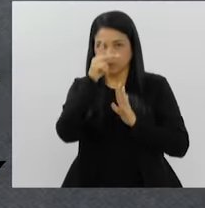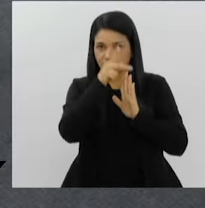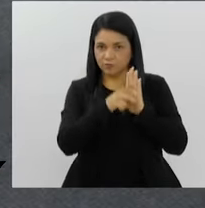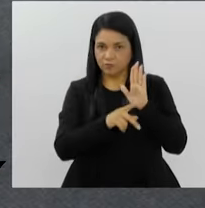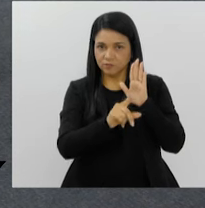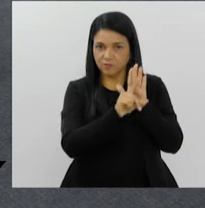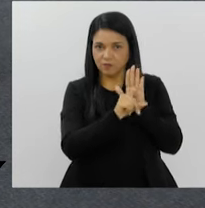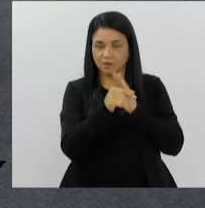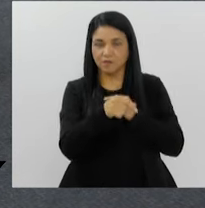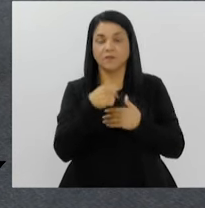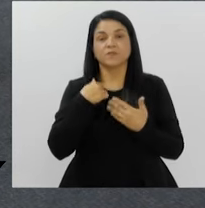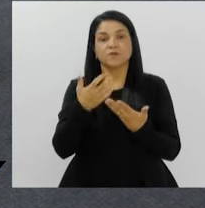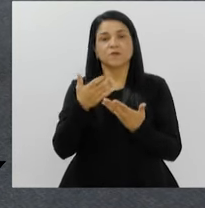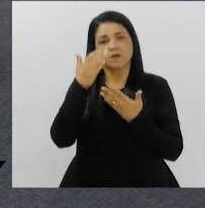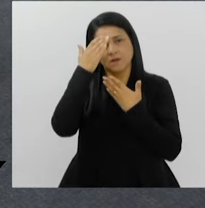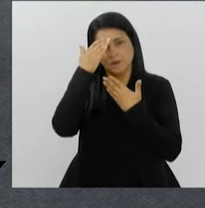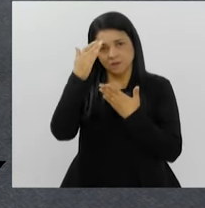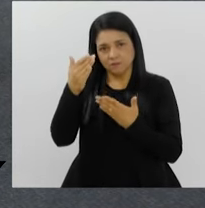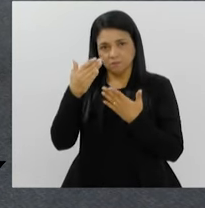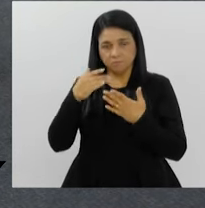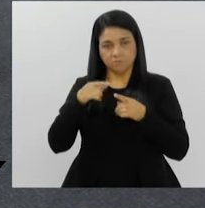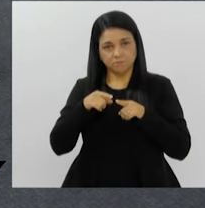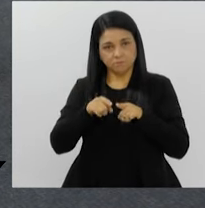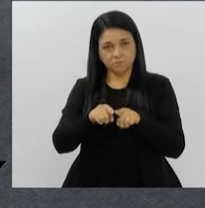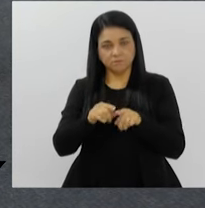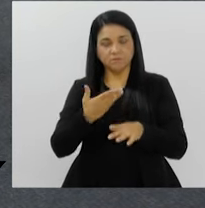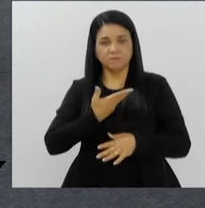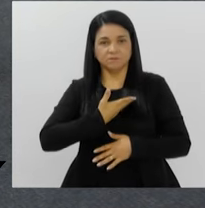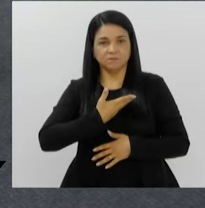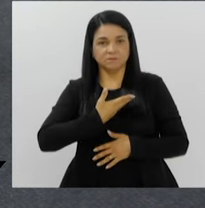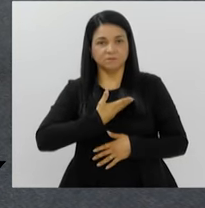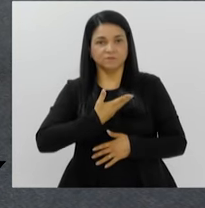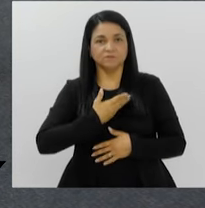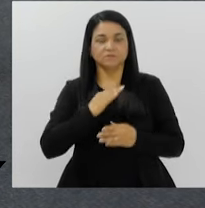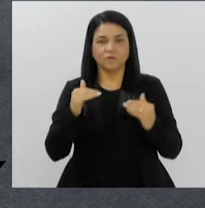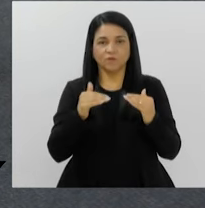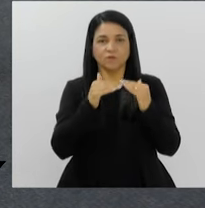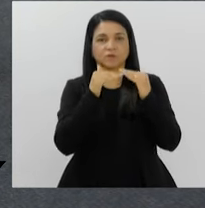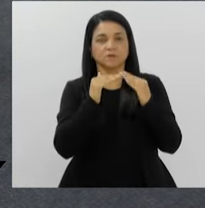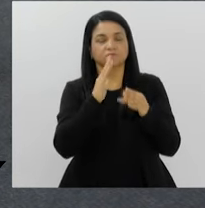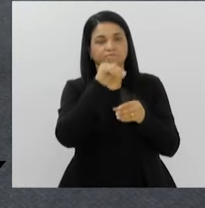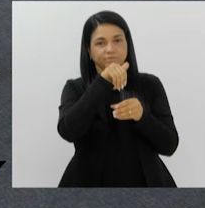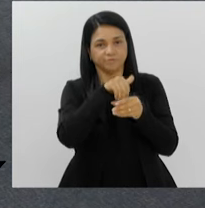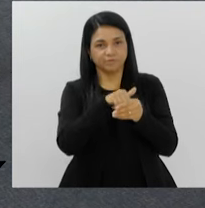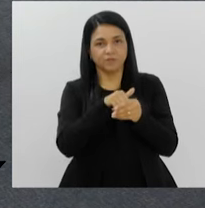presidente, queria agradecer meus pares pela votação favorável ao projeto de lei